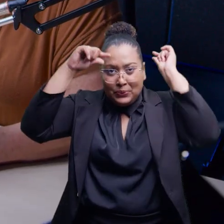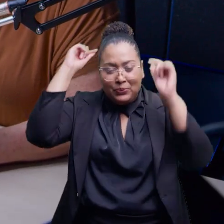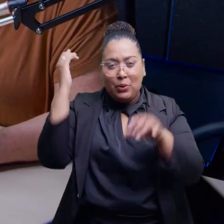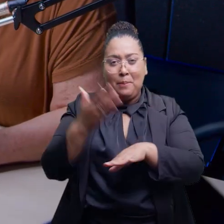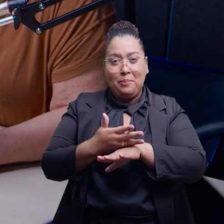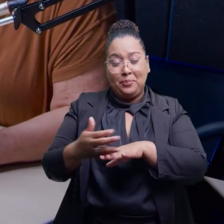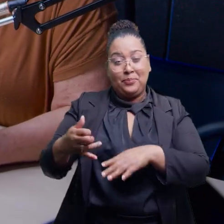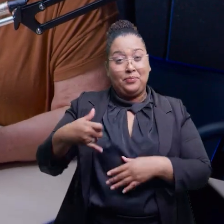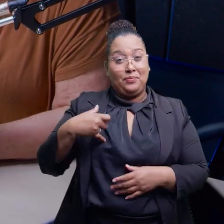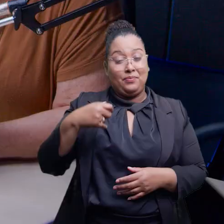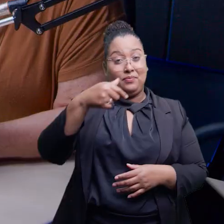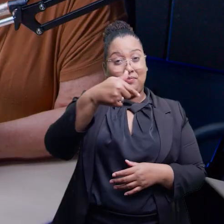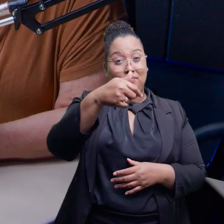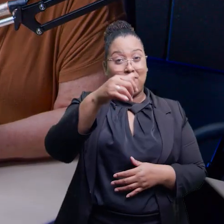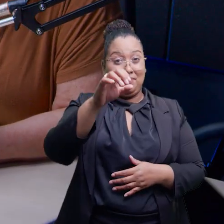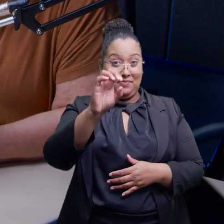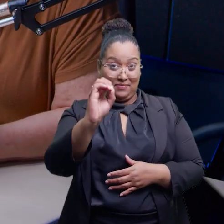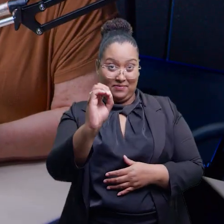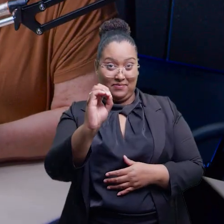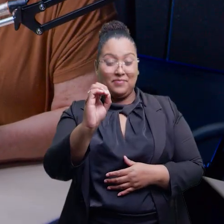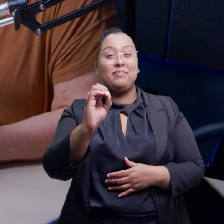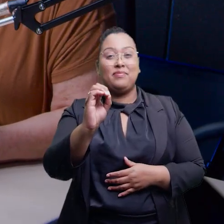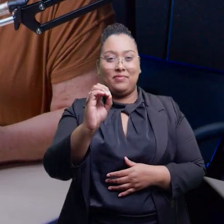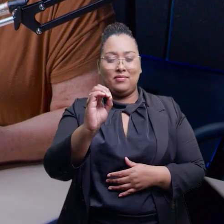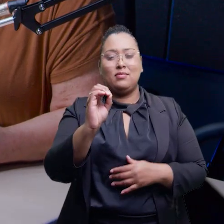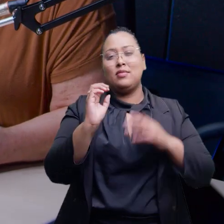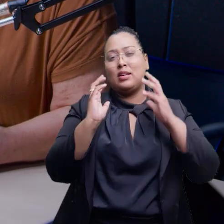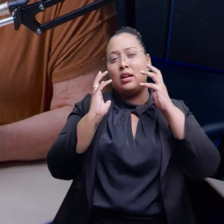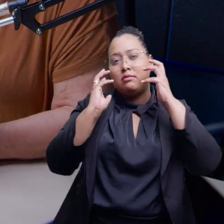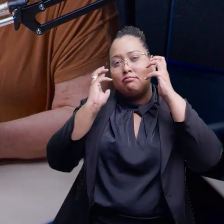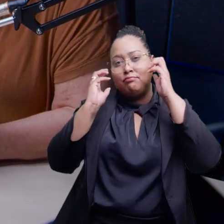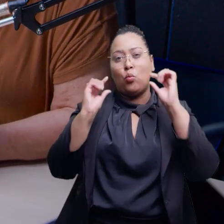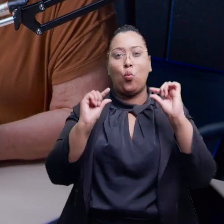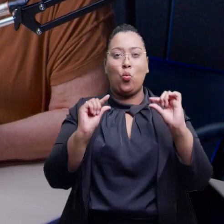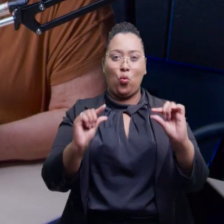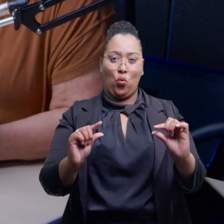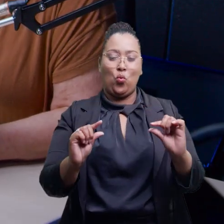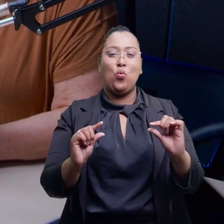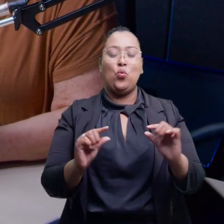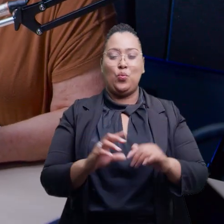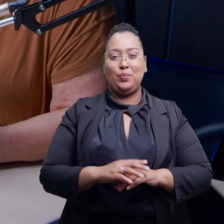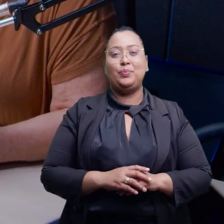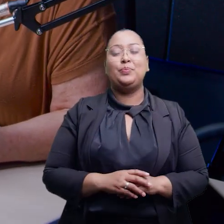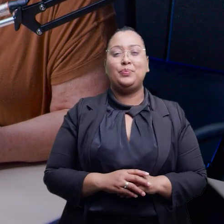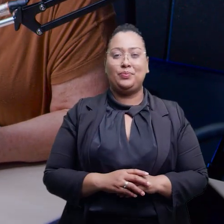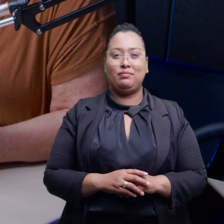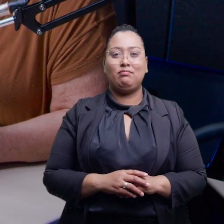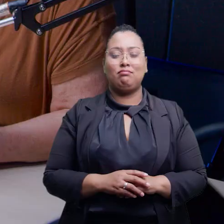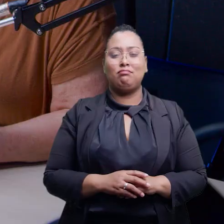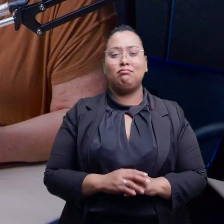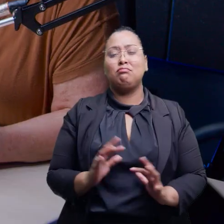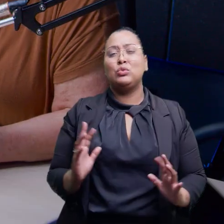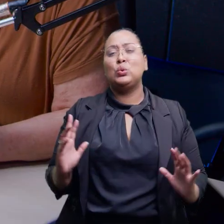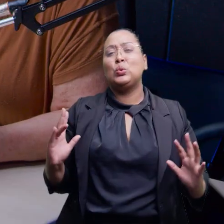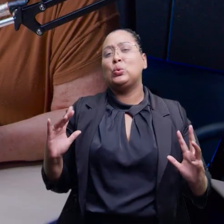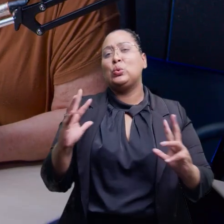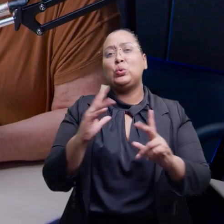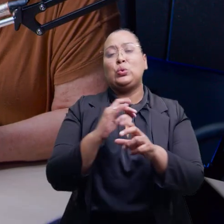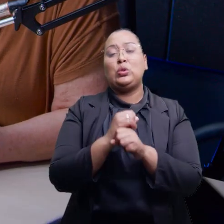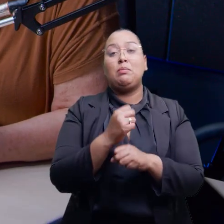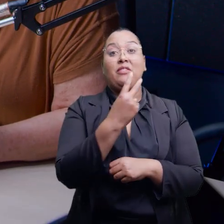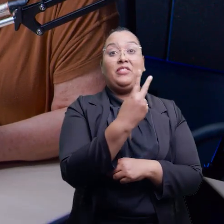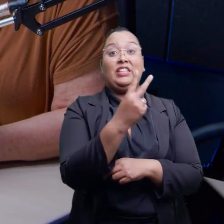cabelos brancos. Tenho 70 anos, algumas rugas e